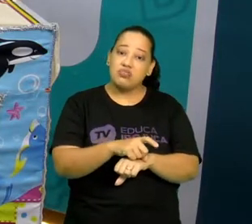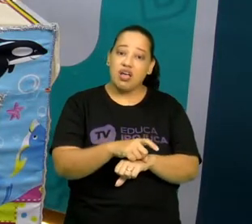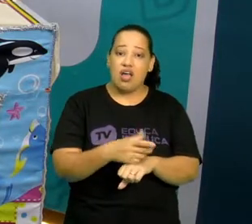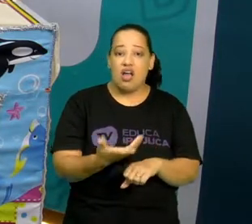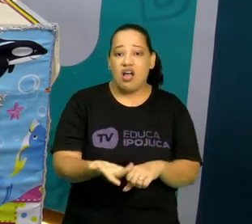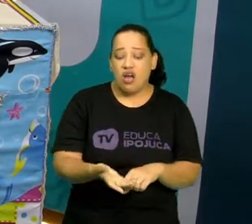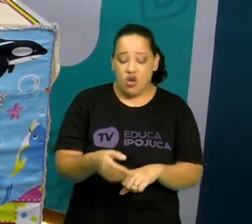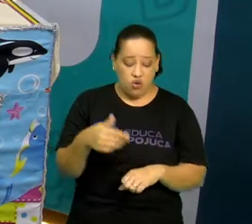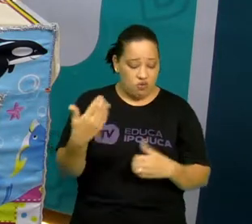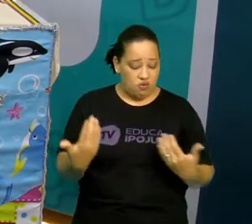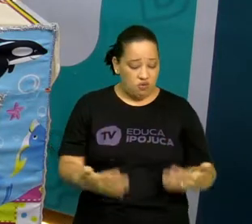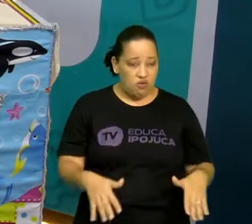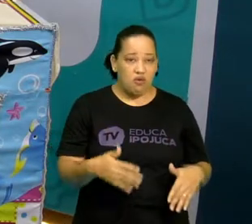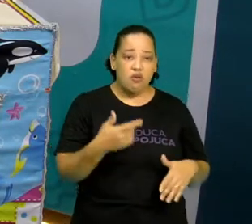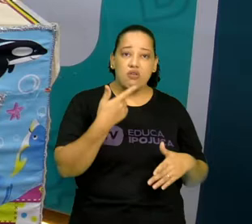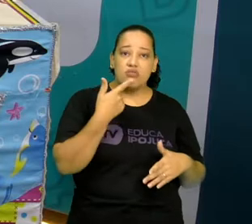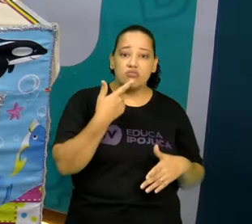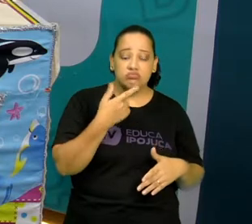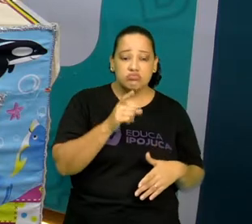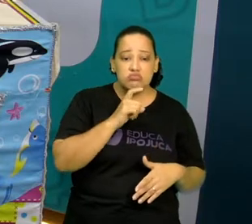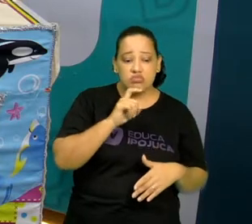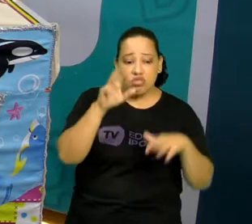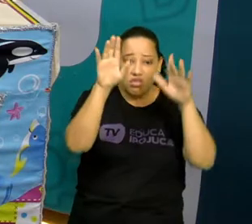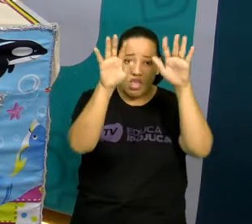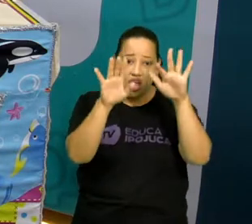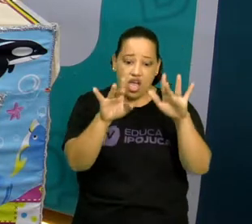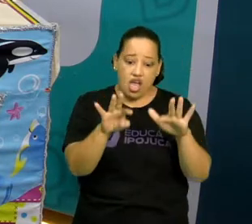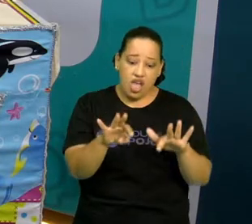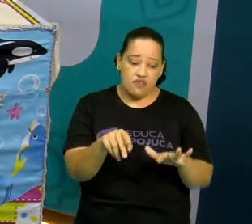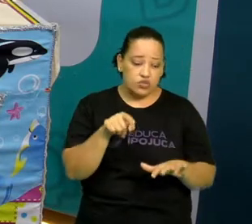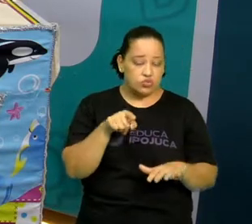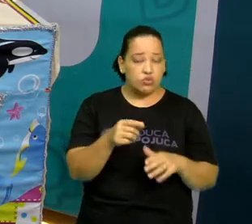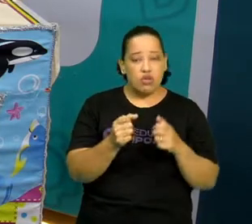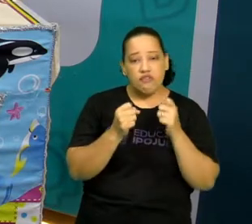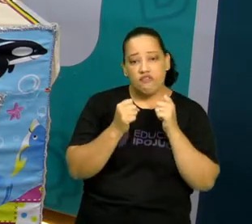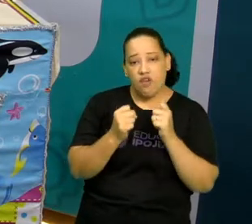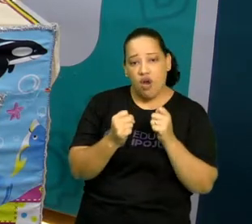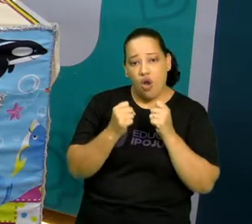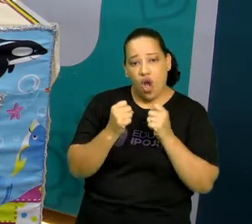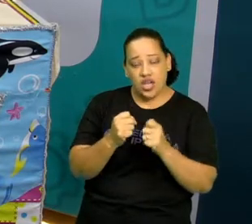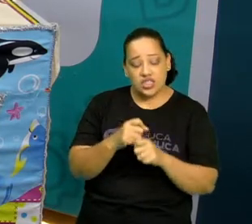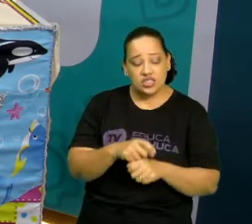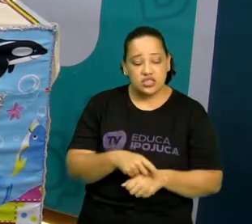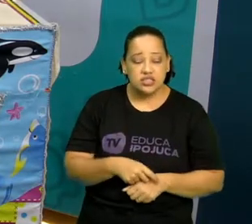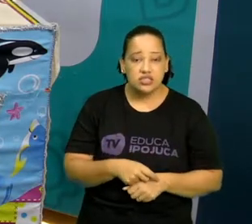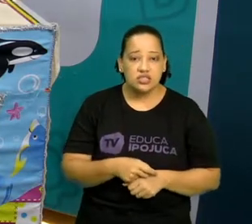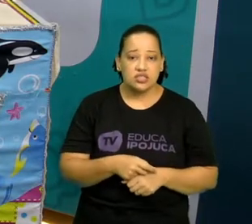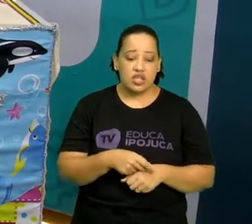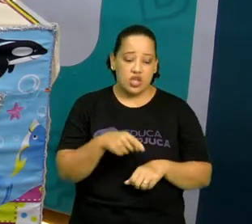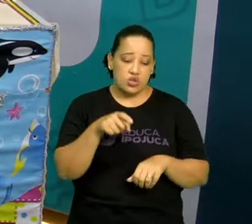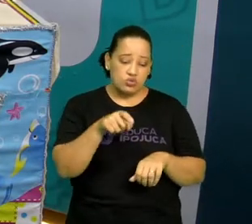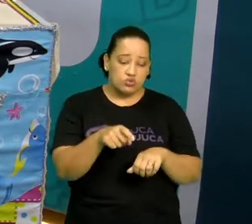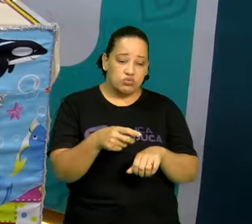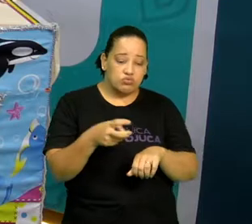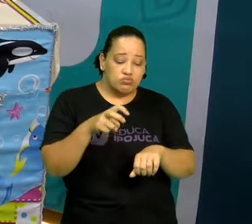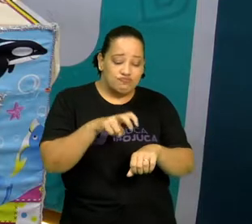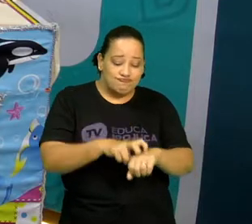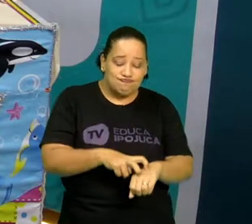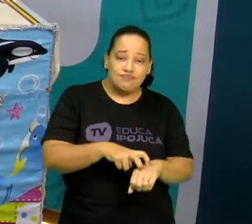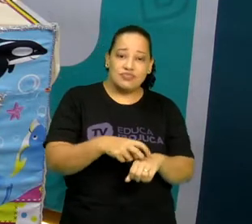ô, neve... tu que és tão forte, que prende os meus